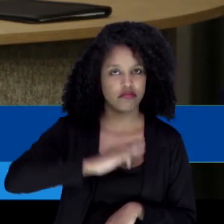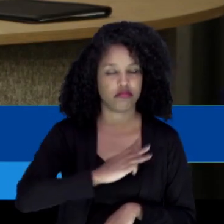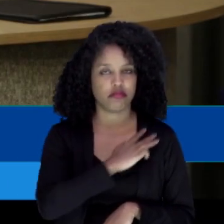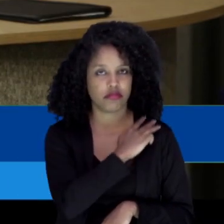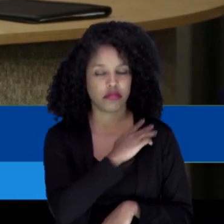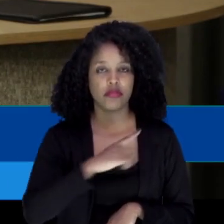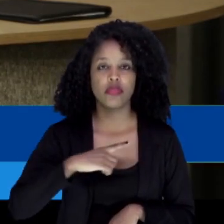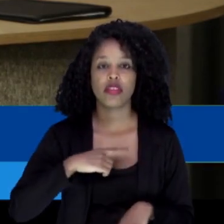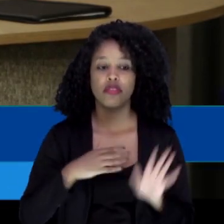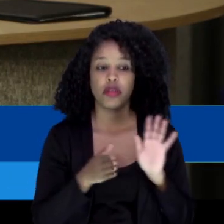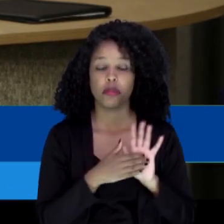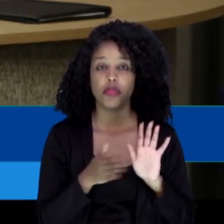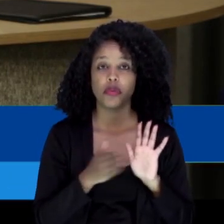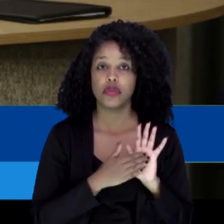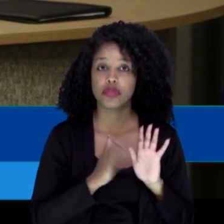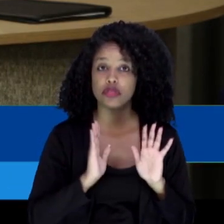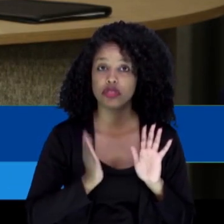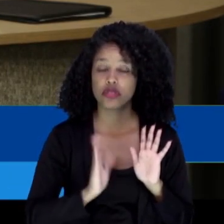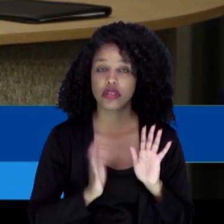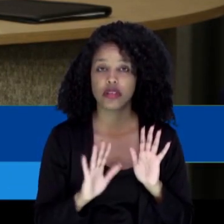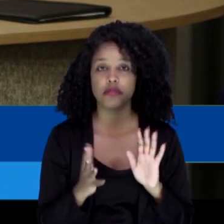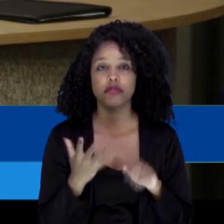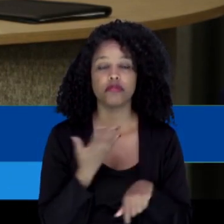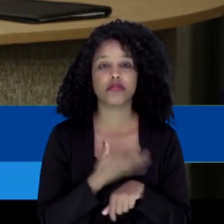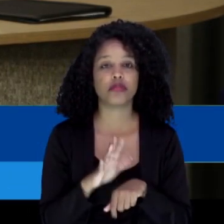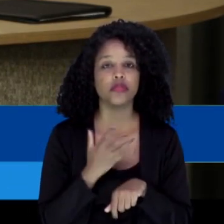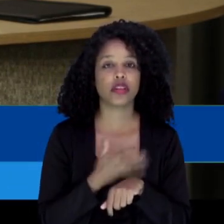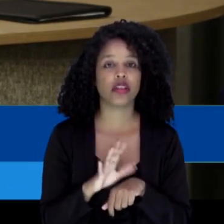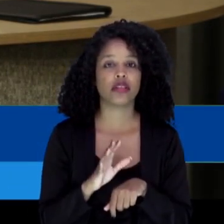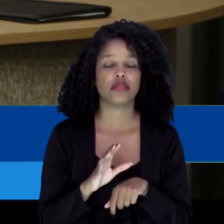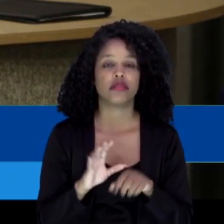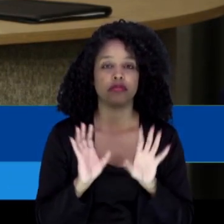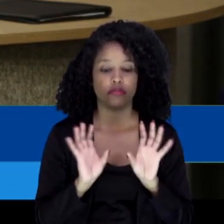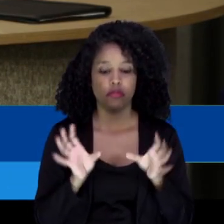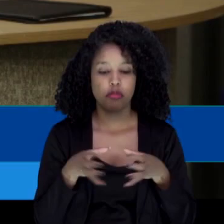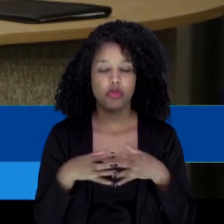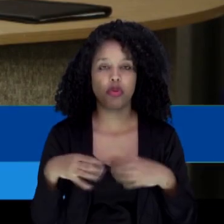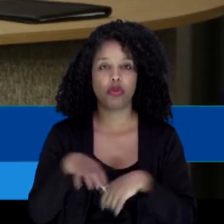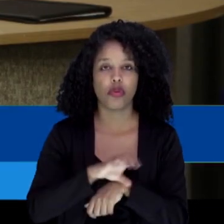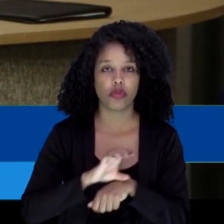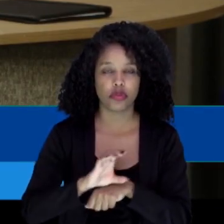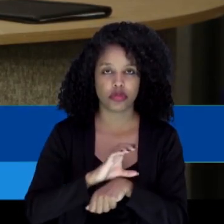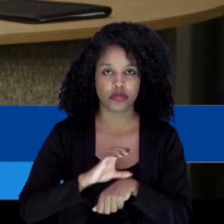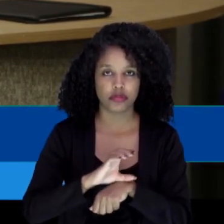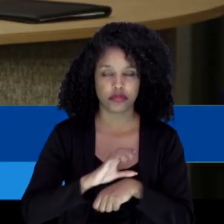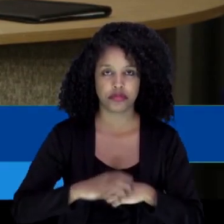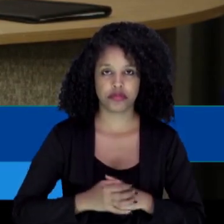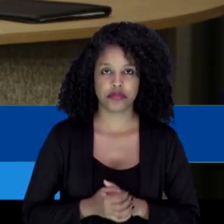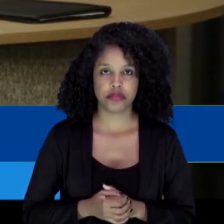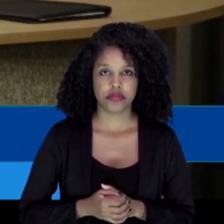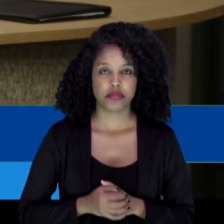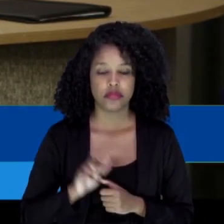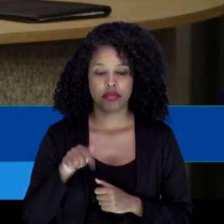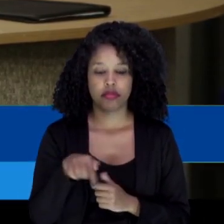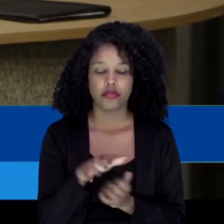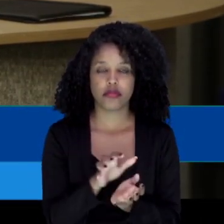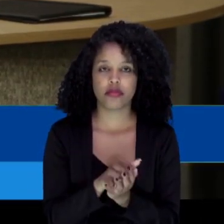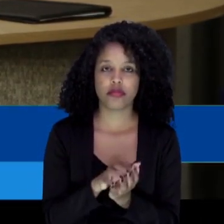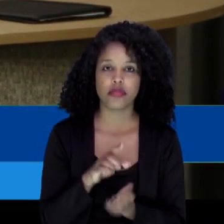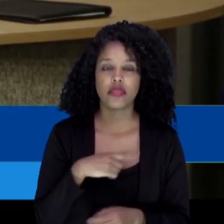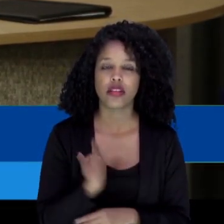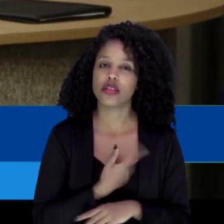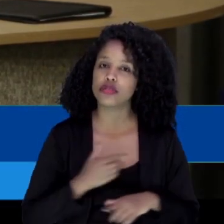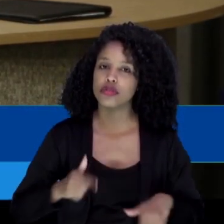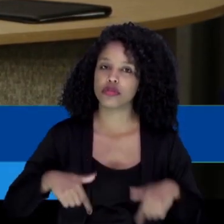propor já naquela época a realização de uma assembleia constituinte em Pernambuco nós lutaremos para que